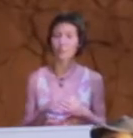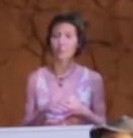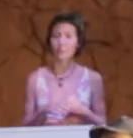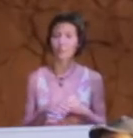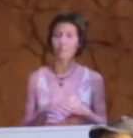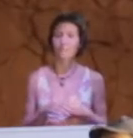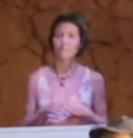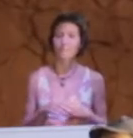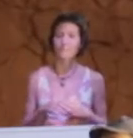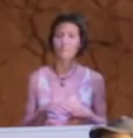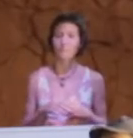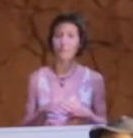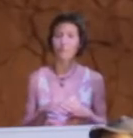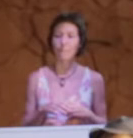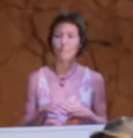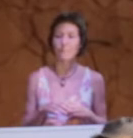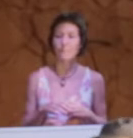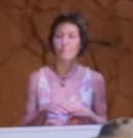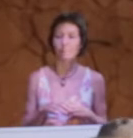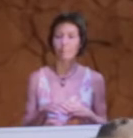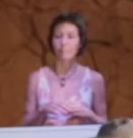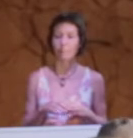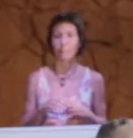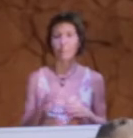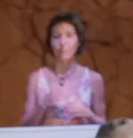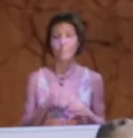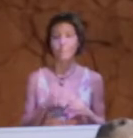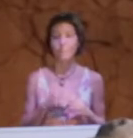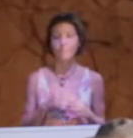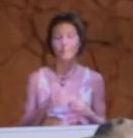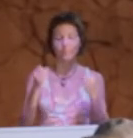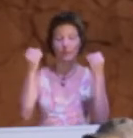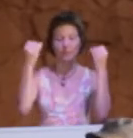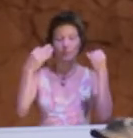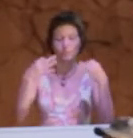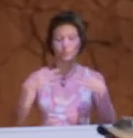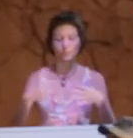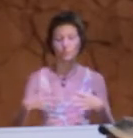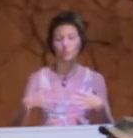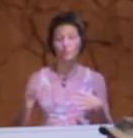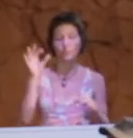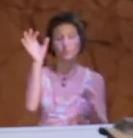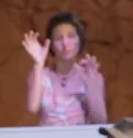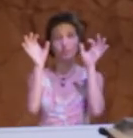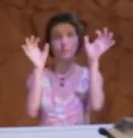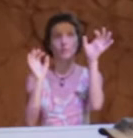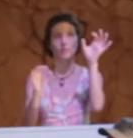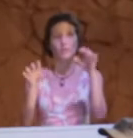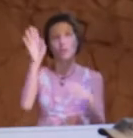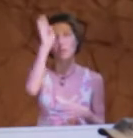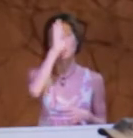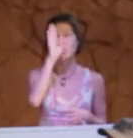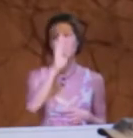é cosmológico, do que é ideológico. Porque na nossa estrutura, nós somos vistos sempre como